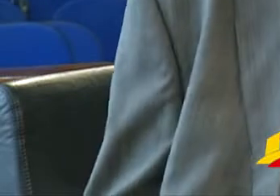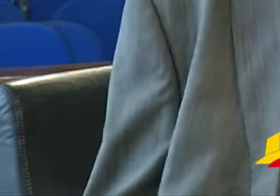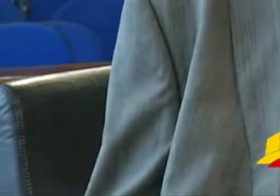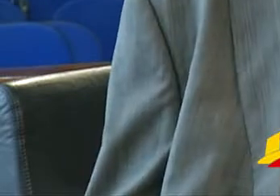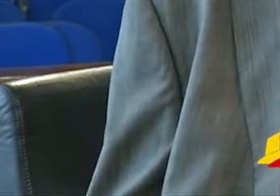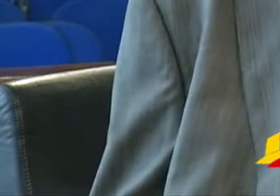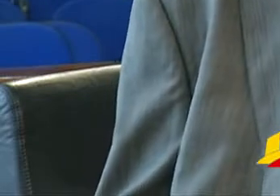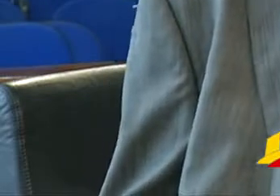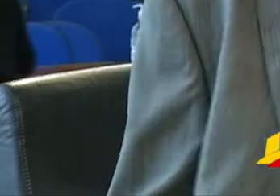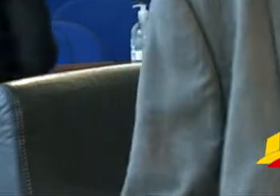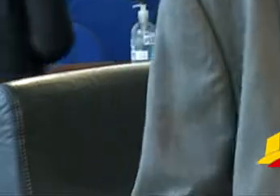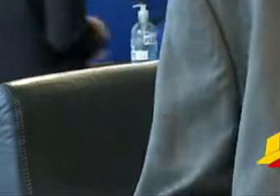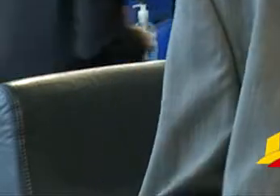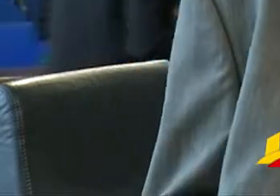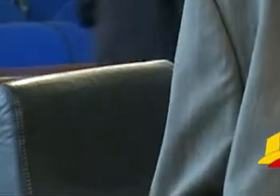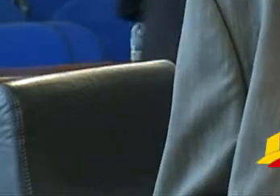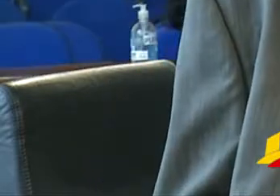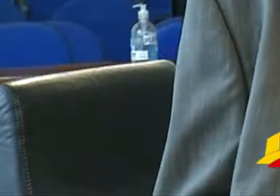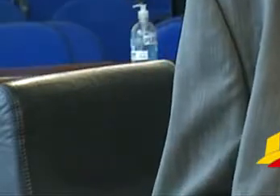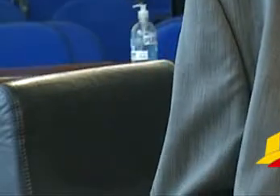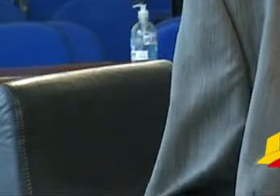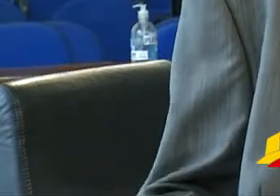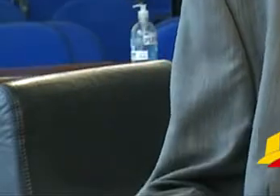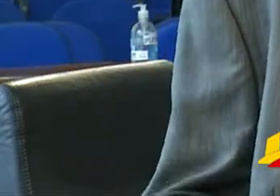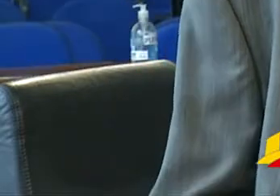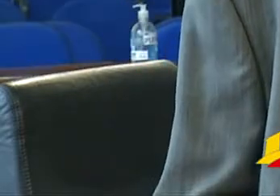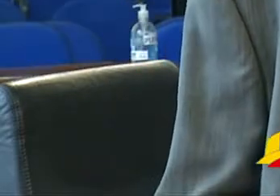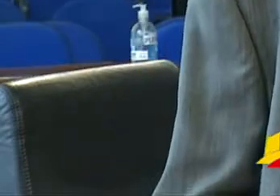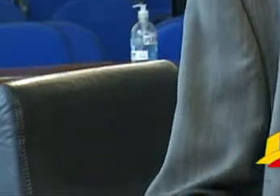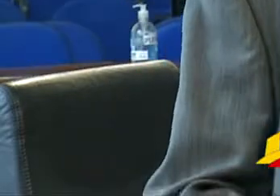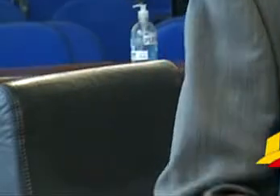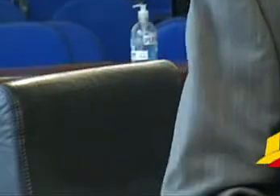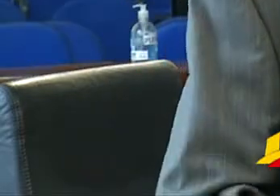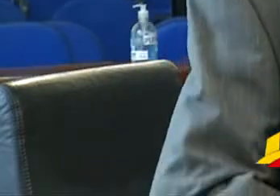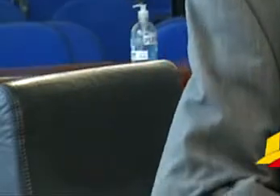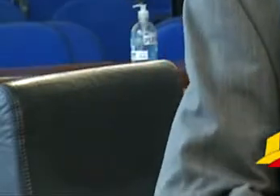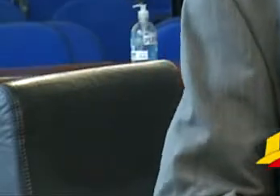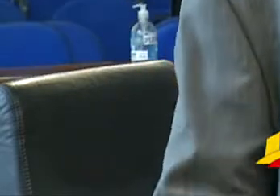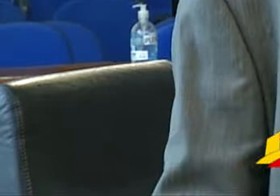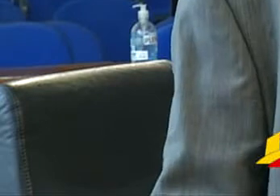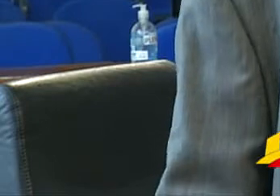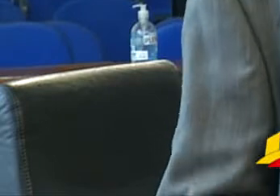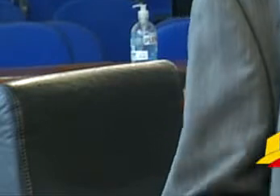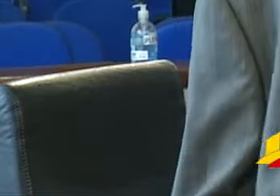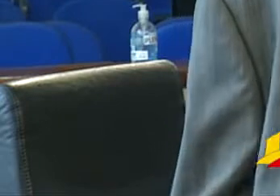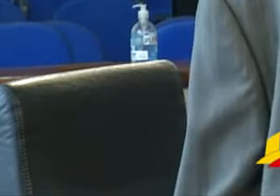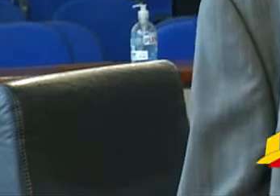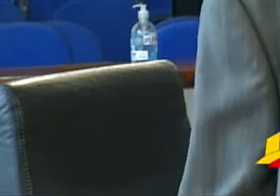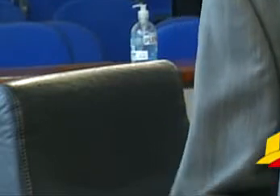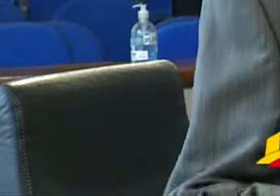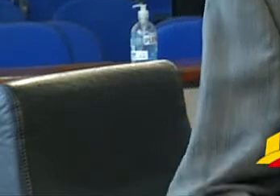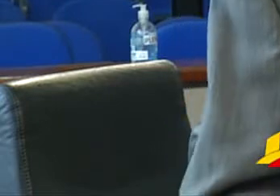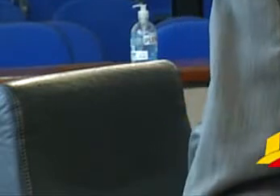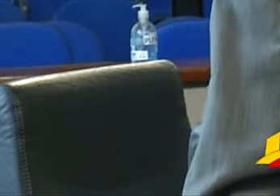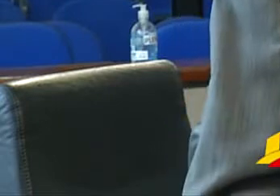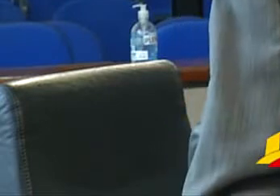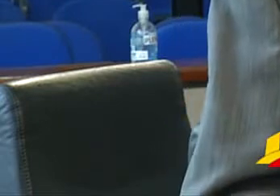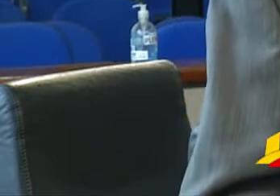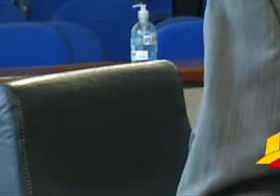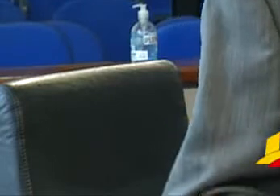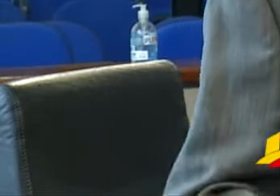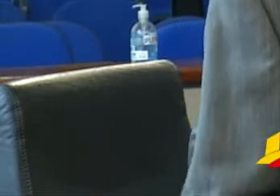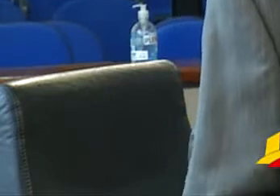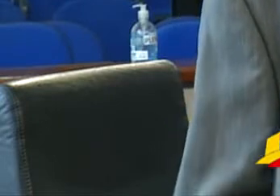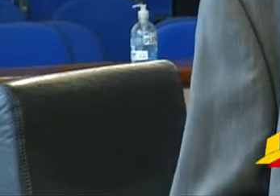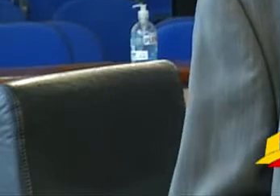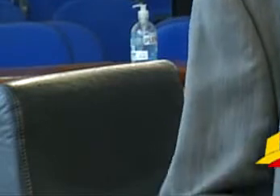de acordo com o entendimento da comissão vamos votar mais os vereadores pelo mérito que eu concordo